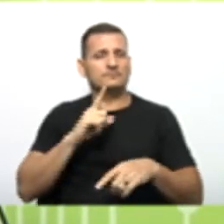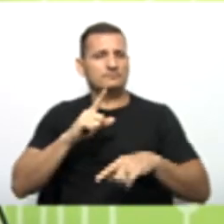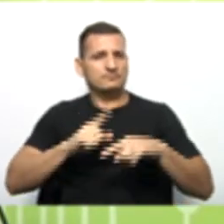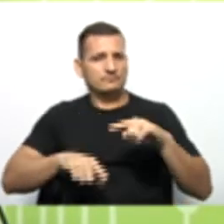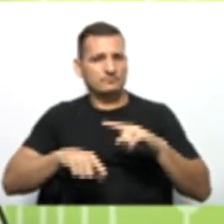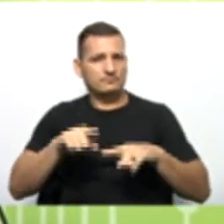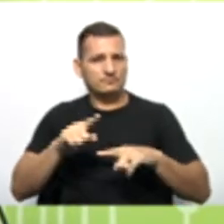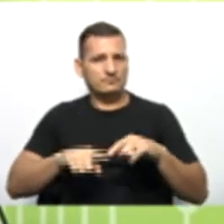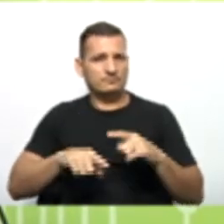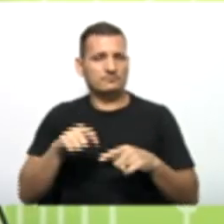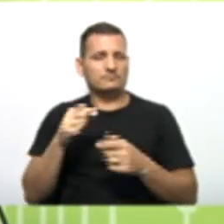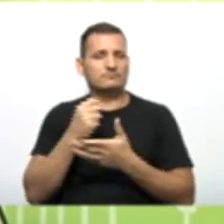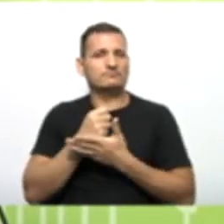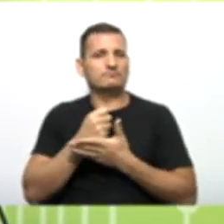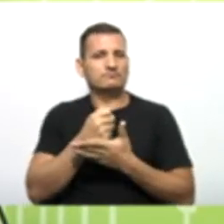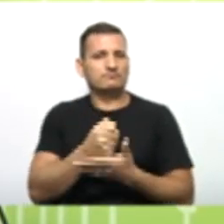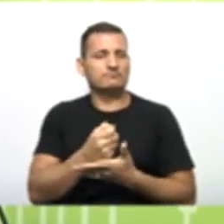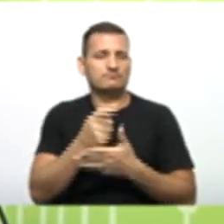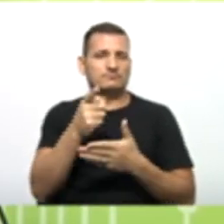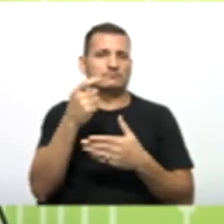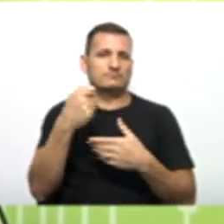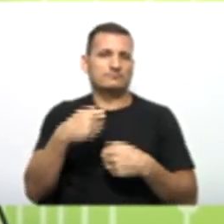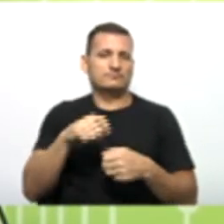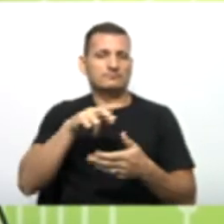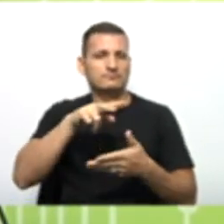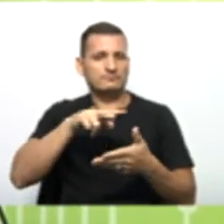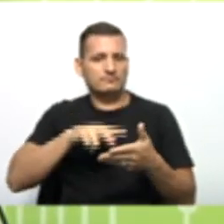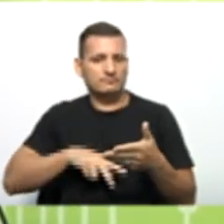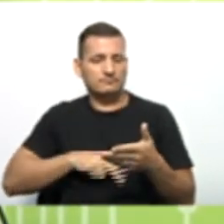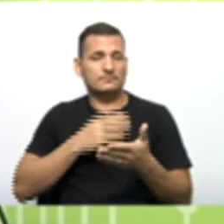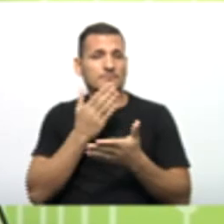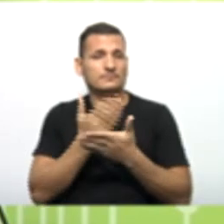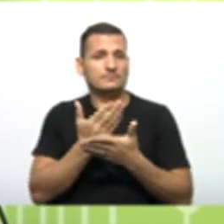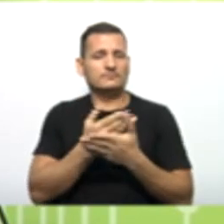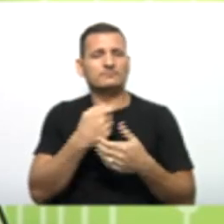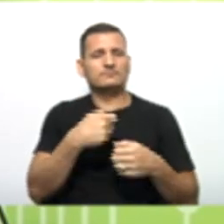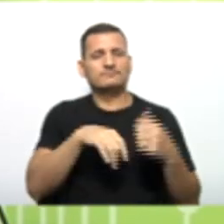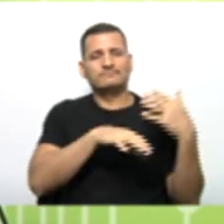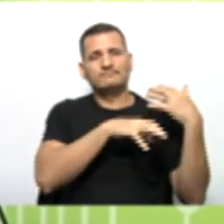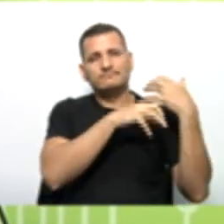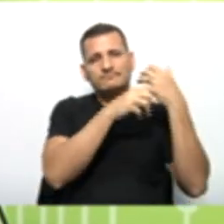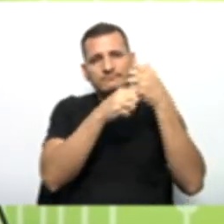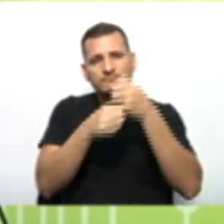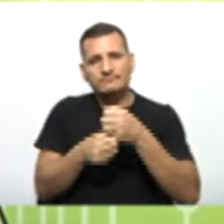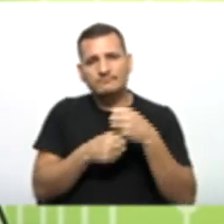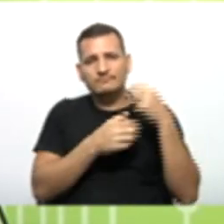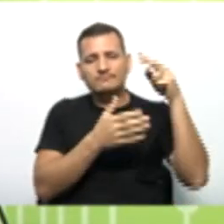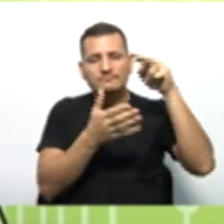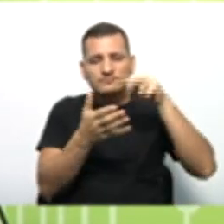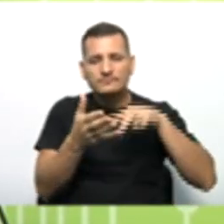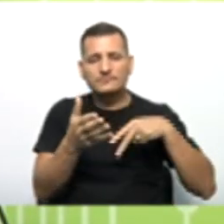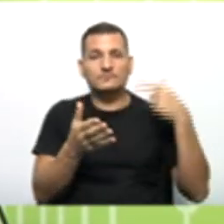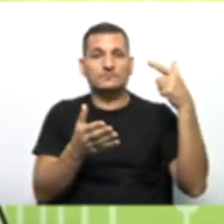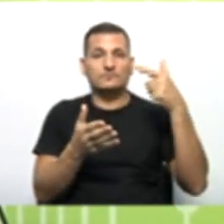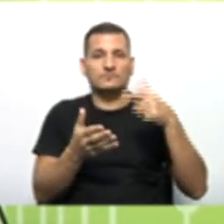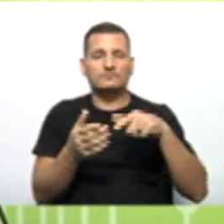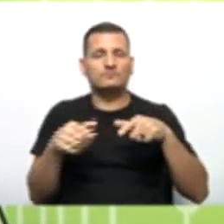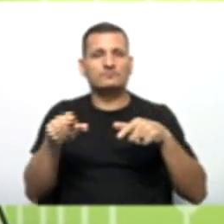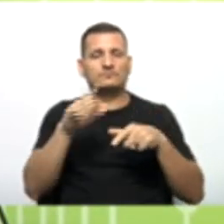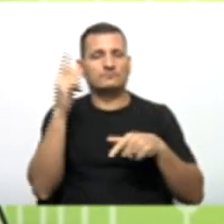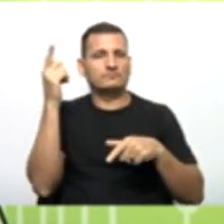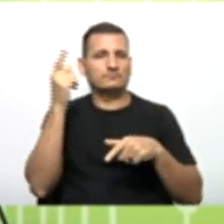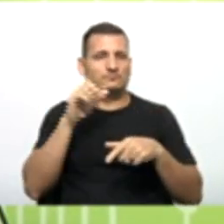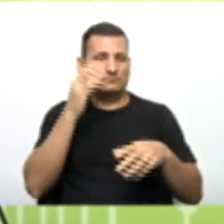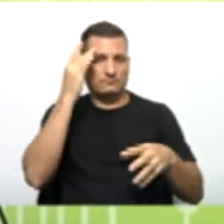eu coloco pra vocês deve ser lido a aula tem que ser revista para que vocês consigam assimilar